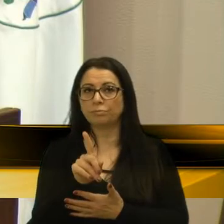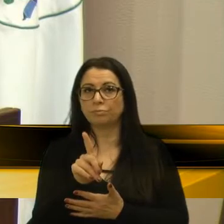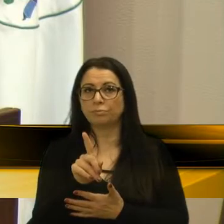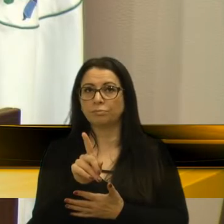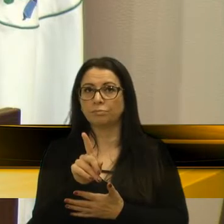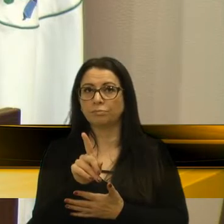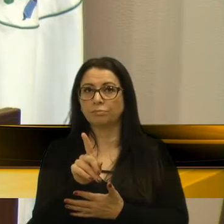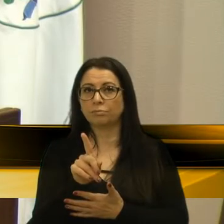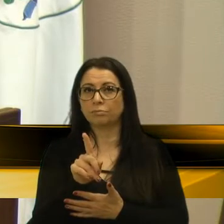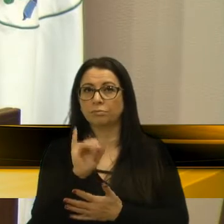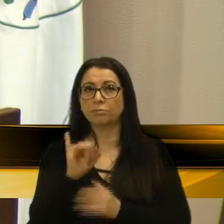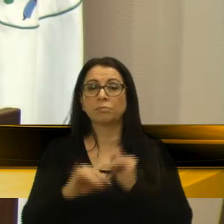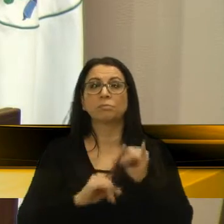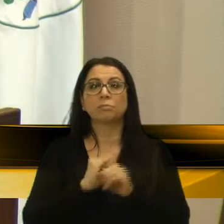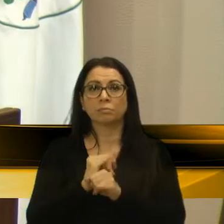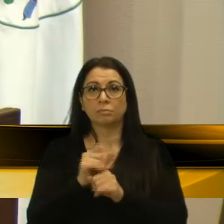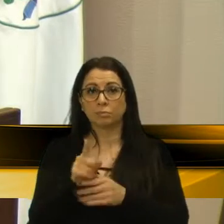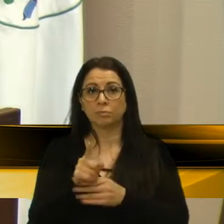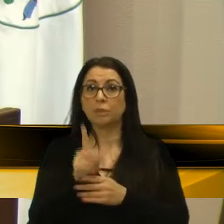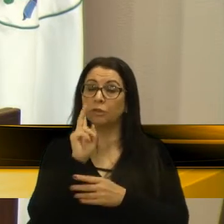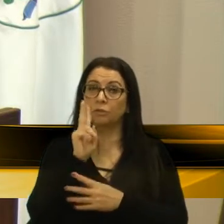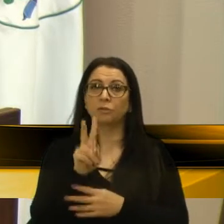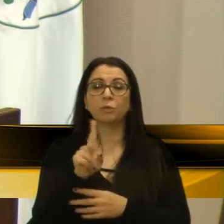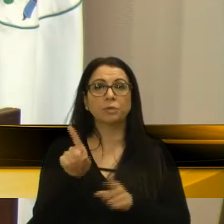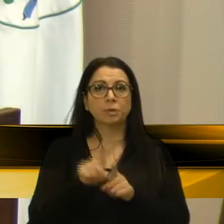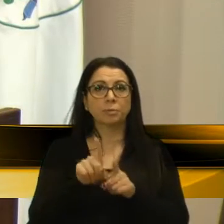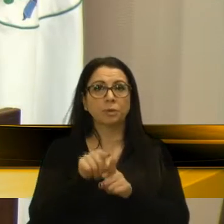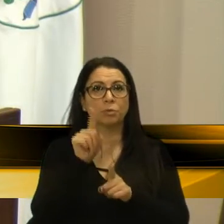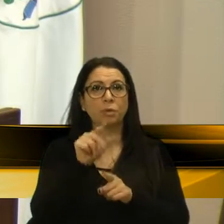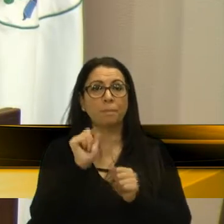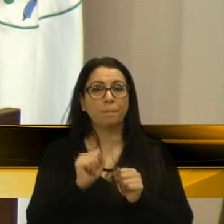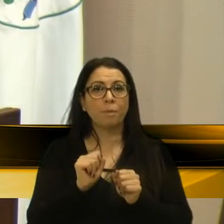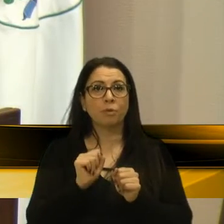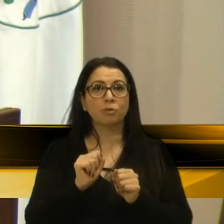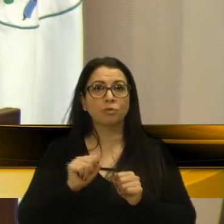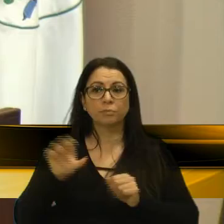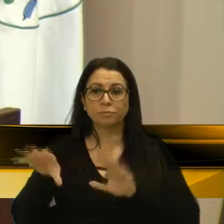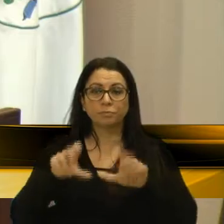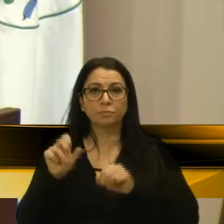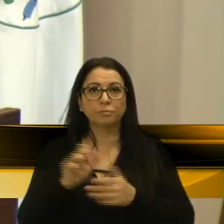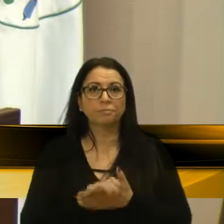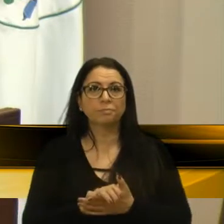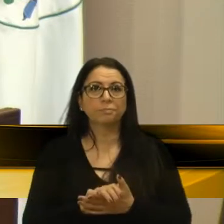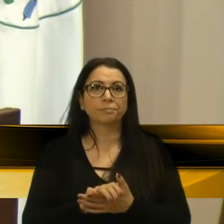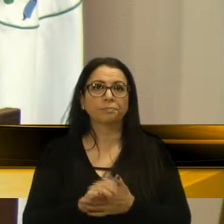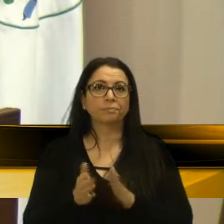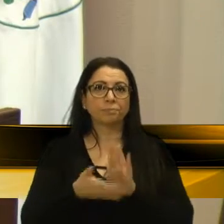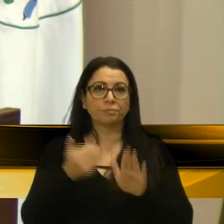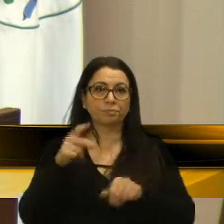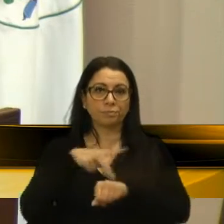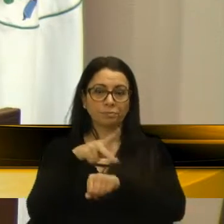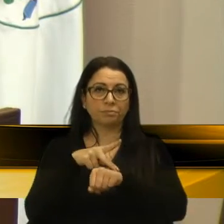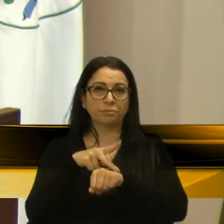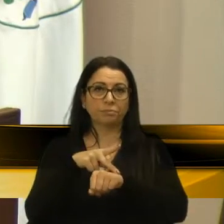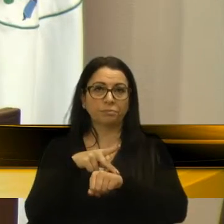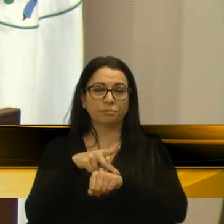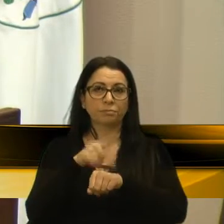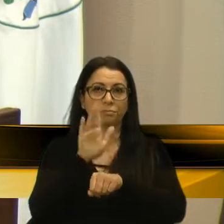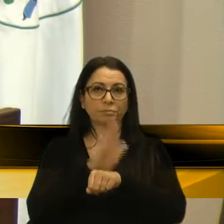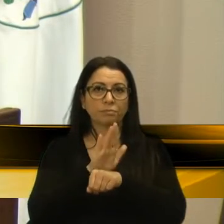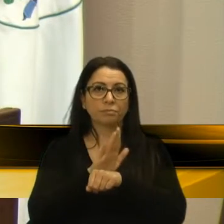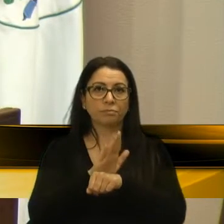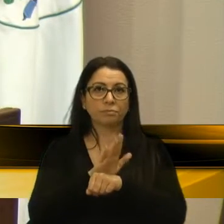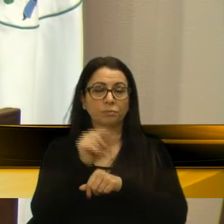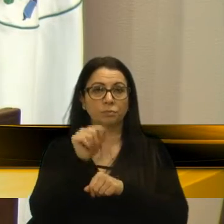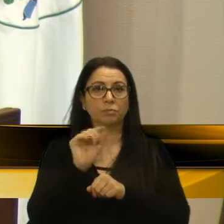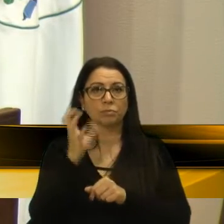A internacionalização está vendo também o que pode buscar fora do país para contribuir com os verticais